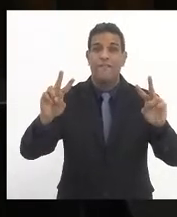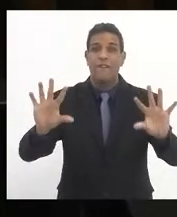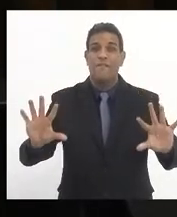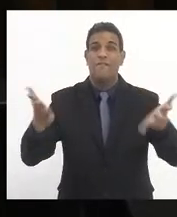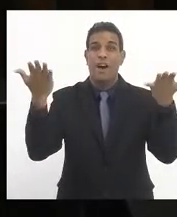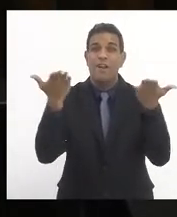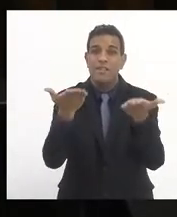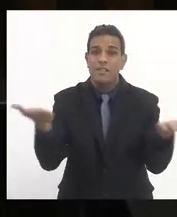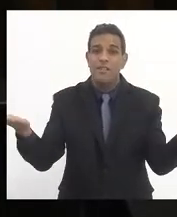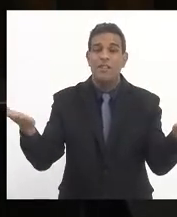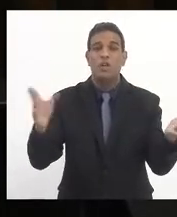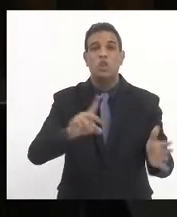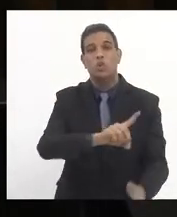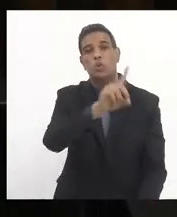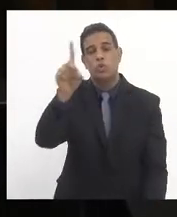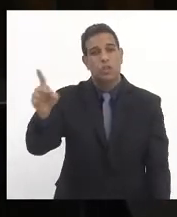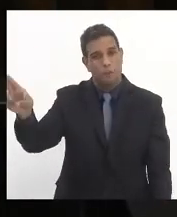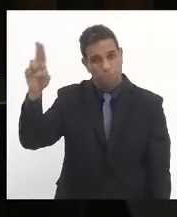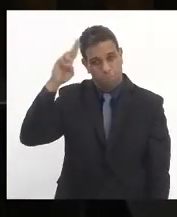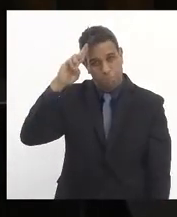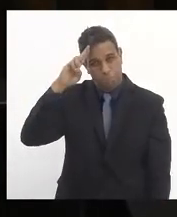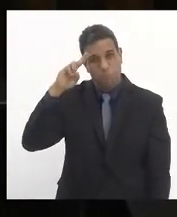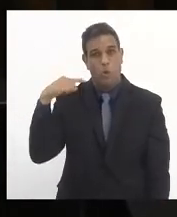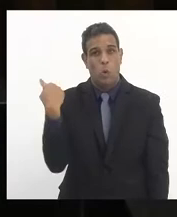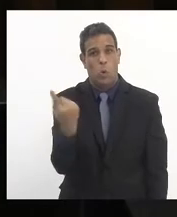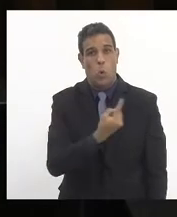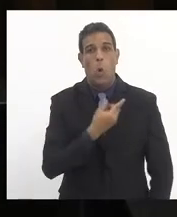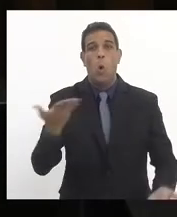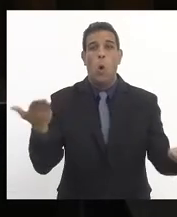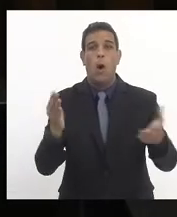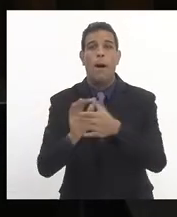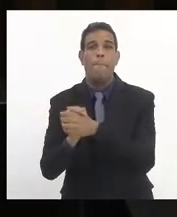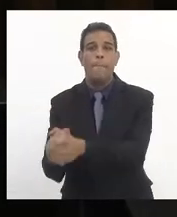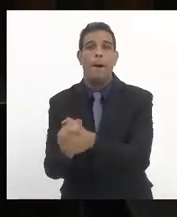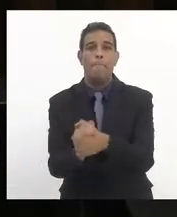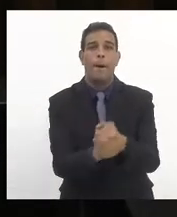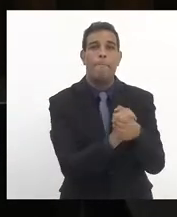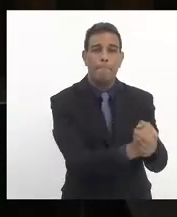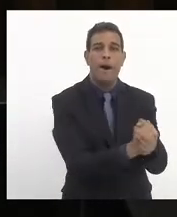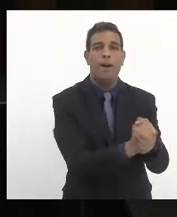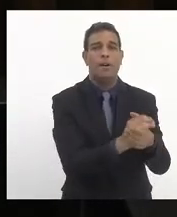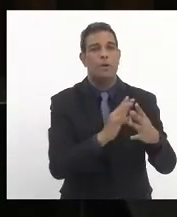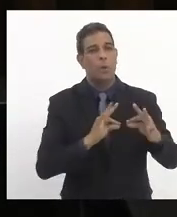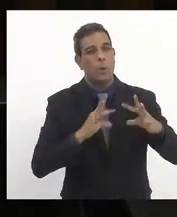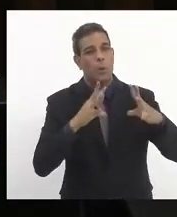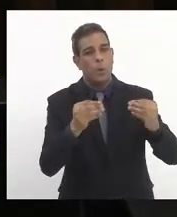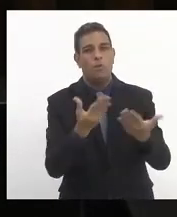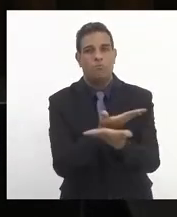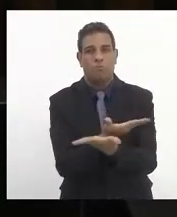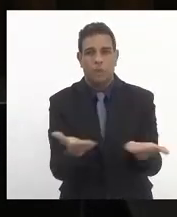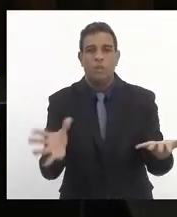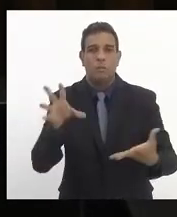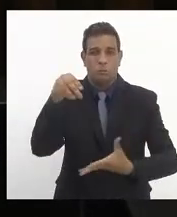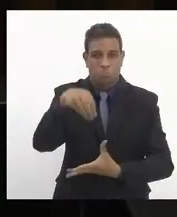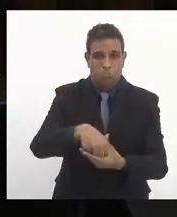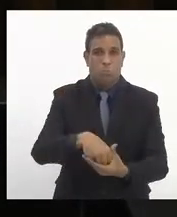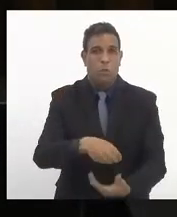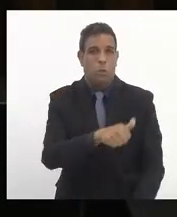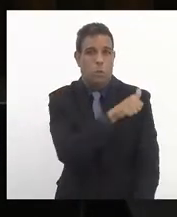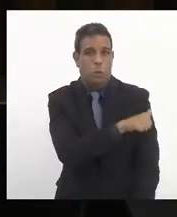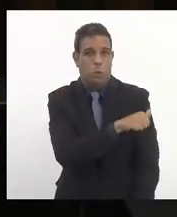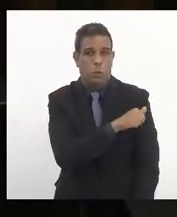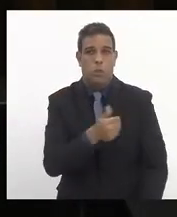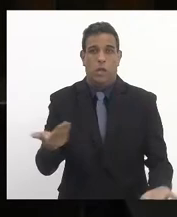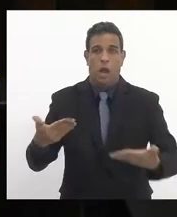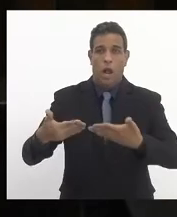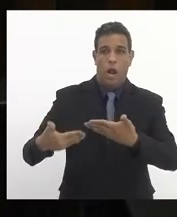não poderia, em hipótese nenhuma, deixar de parabenizar a todos os soldados, em especial